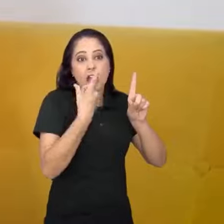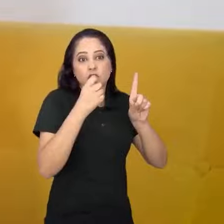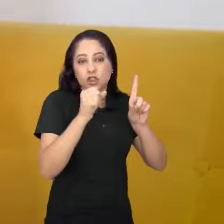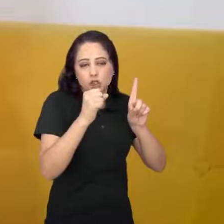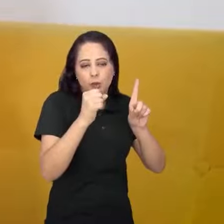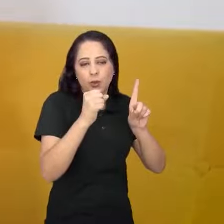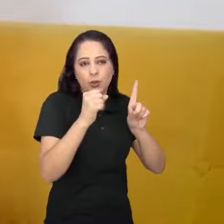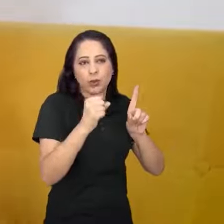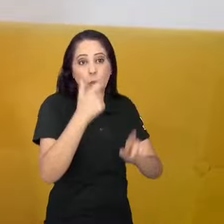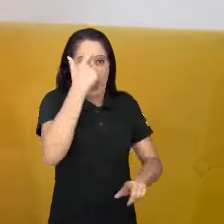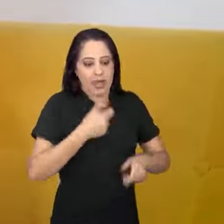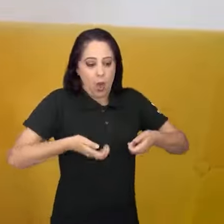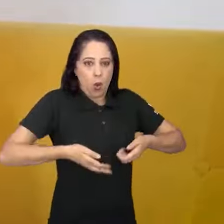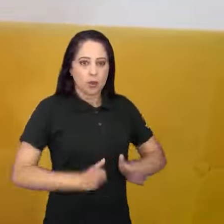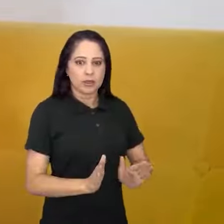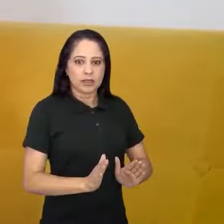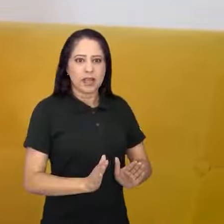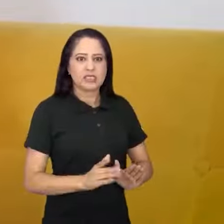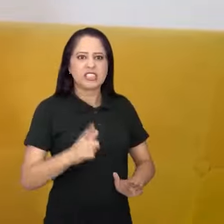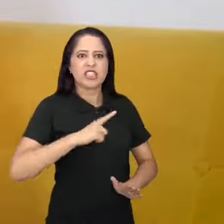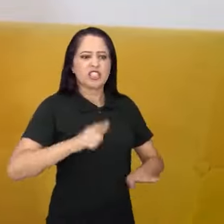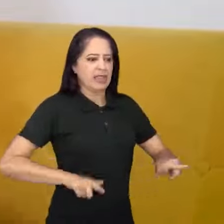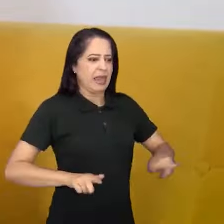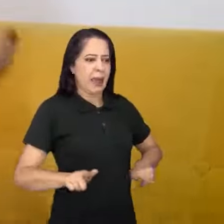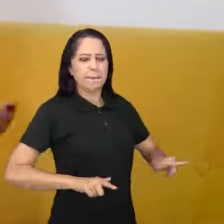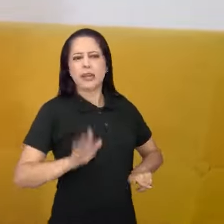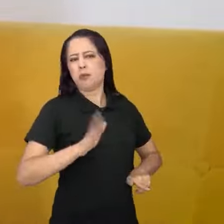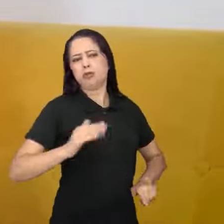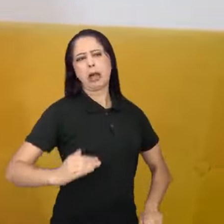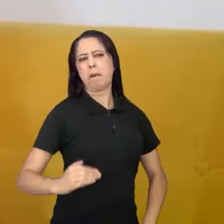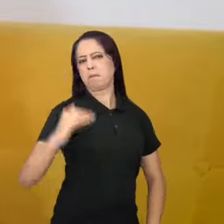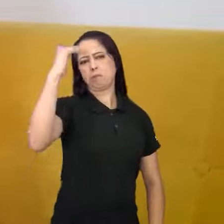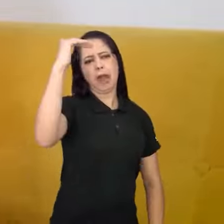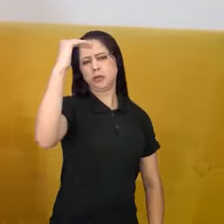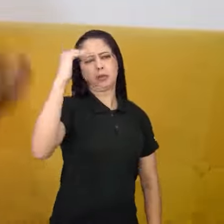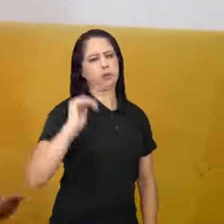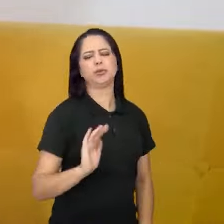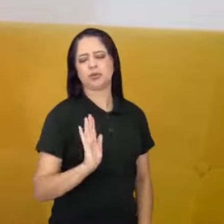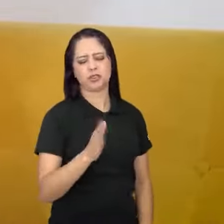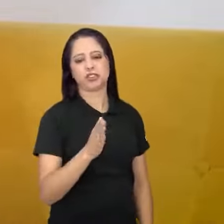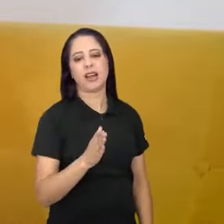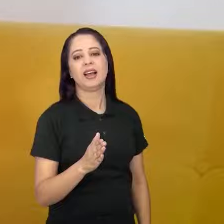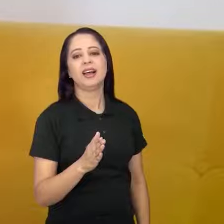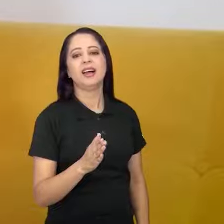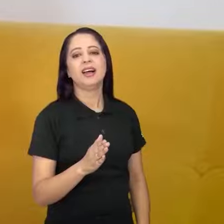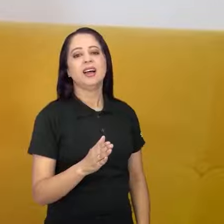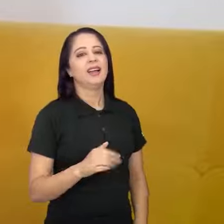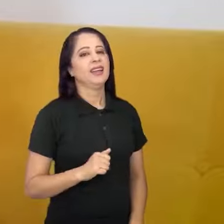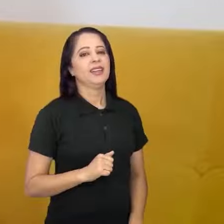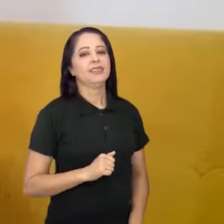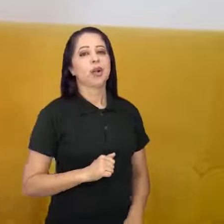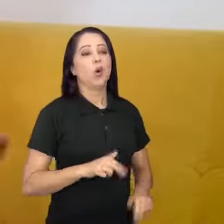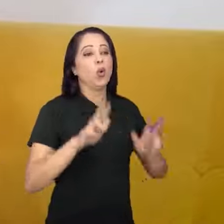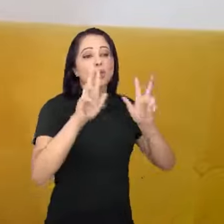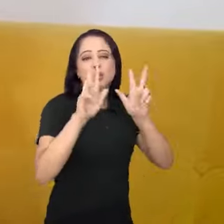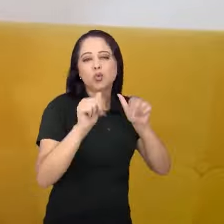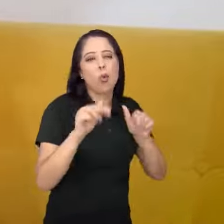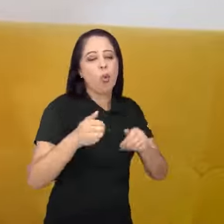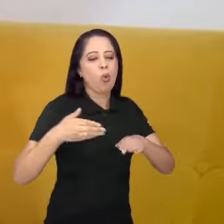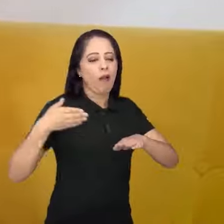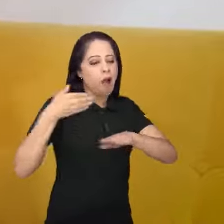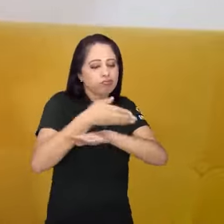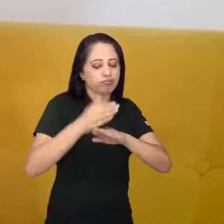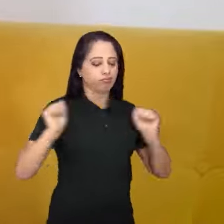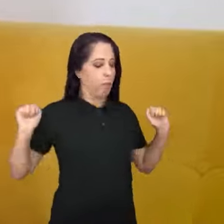avó. Então, eu, quando nasci, eu tinha primos adultos, eu tinha primos que já eram pais, né? E a gente nunca se